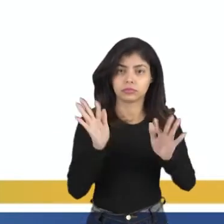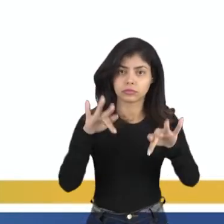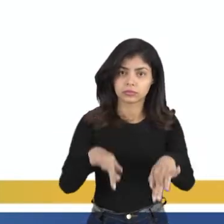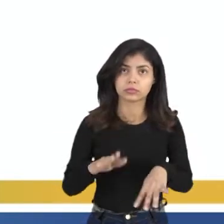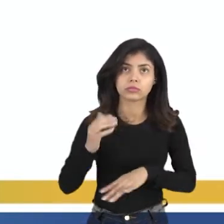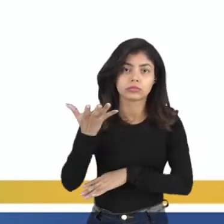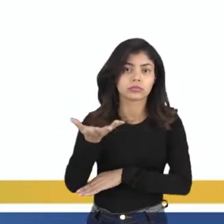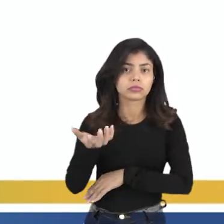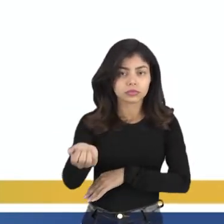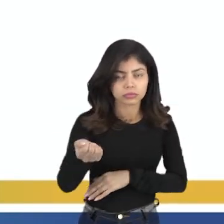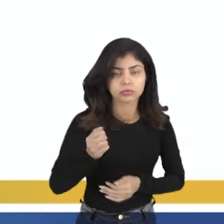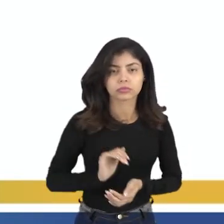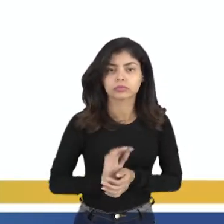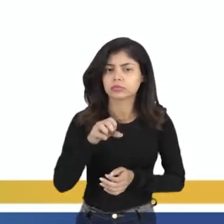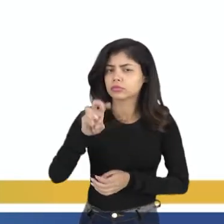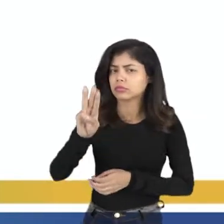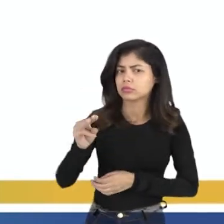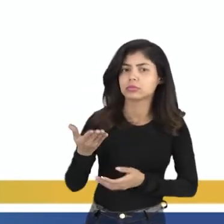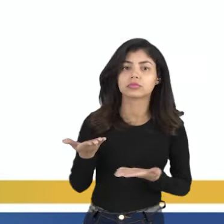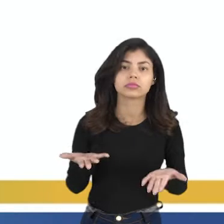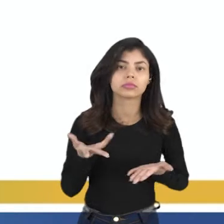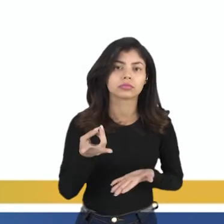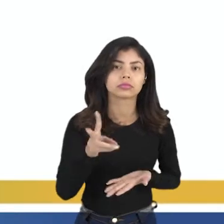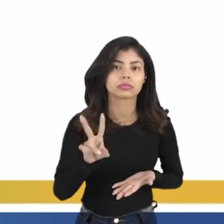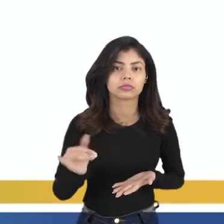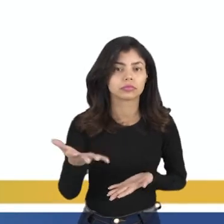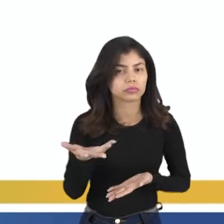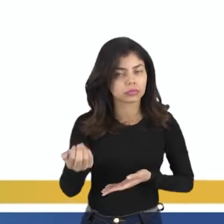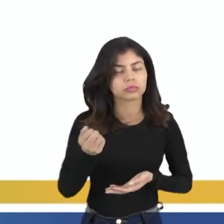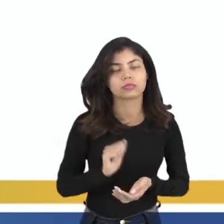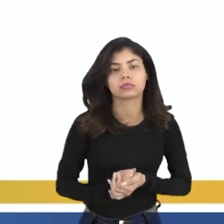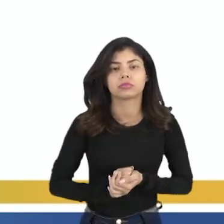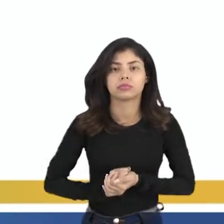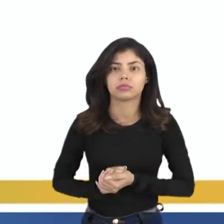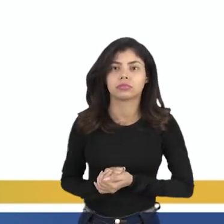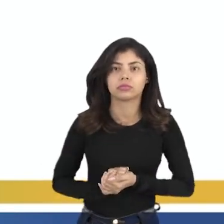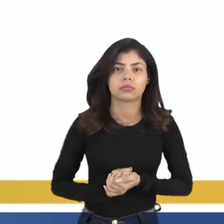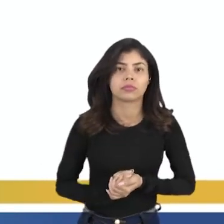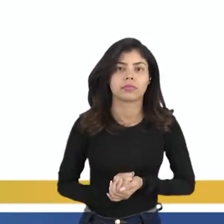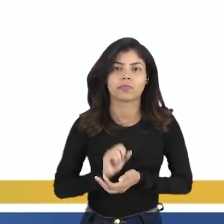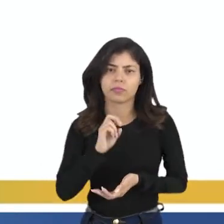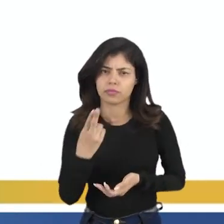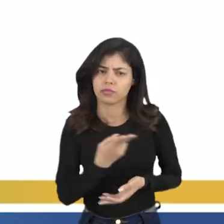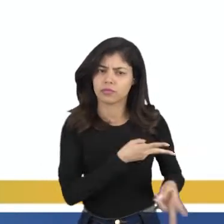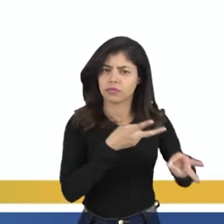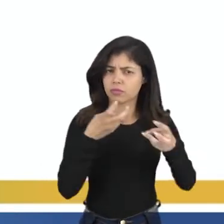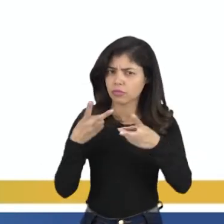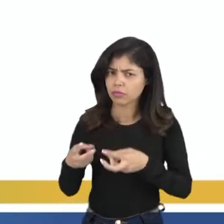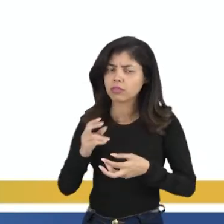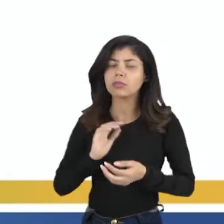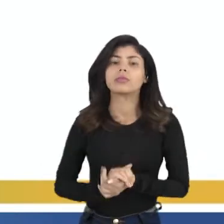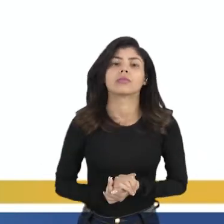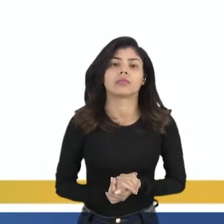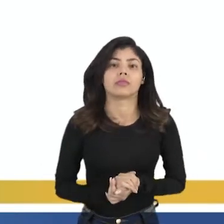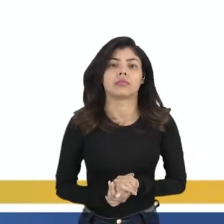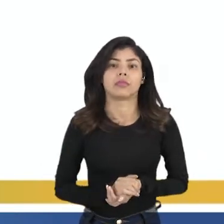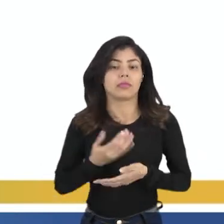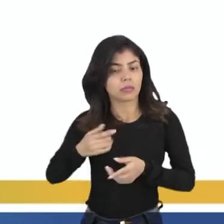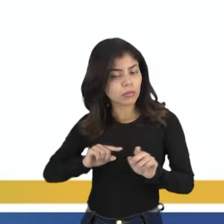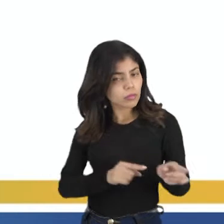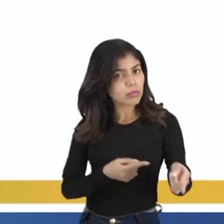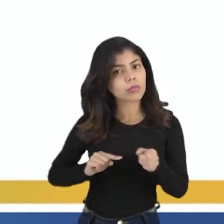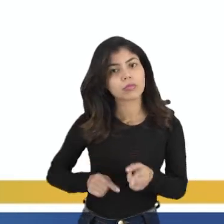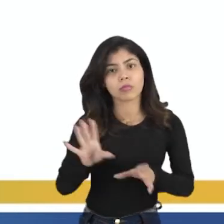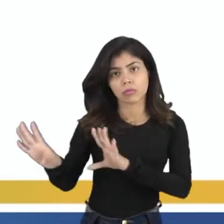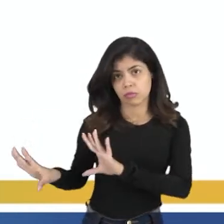fim o receptor, quem vai receber essa mensagem. Ou seja, para perceber, para